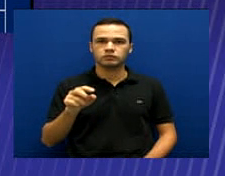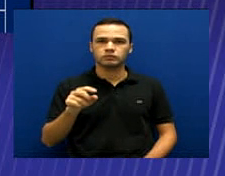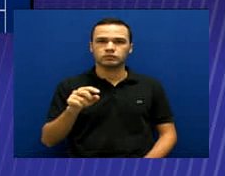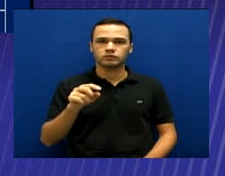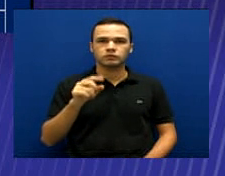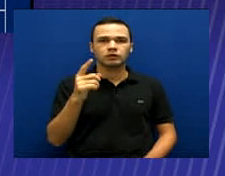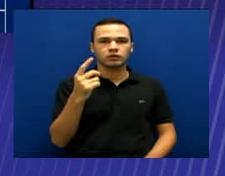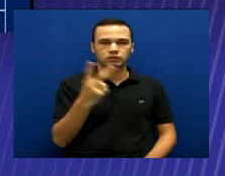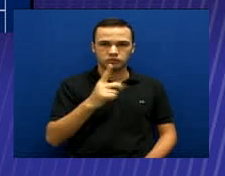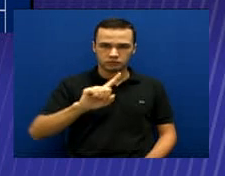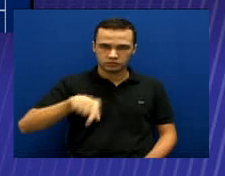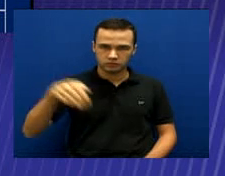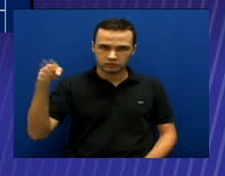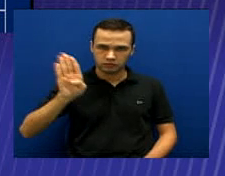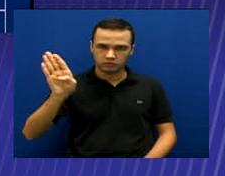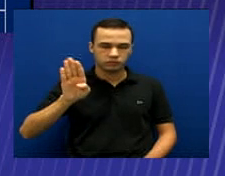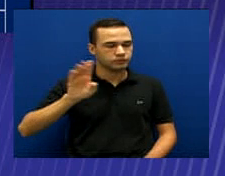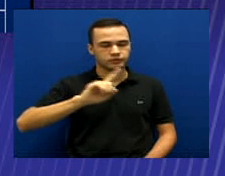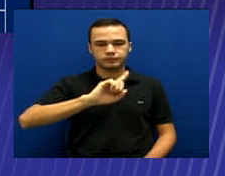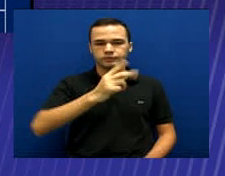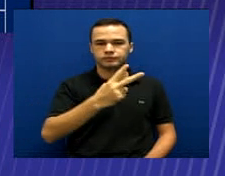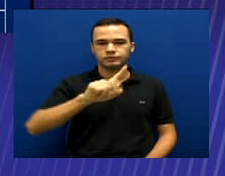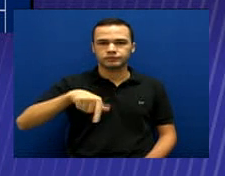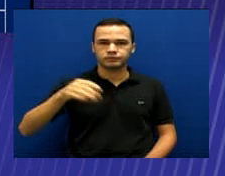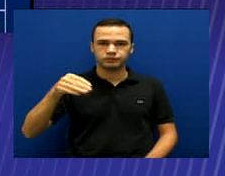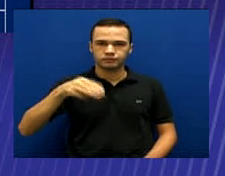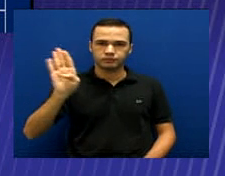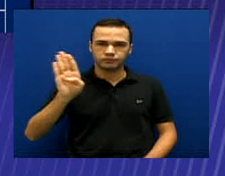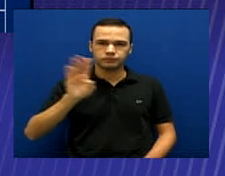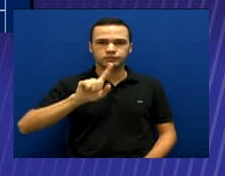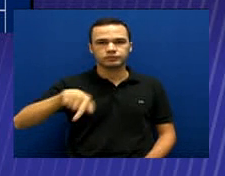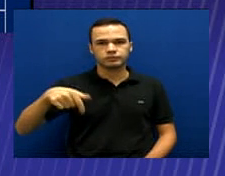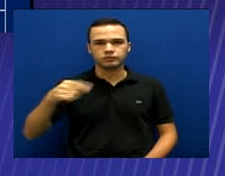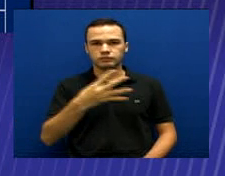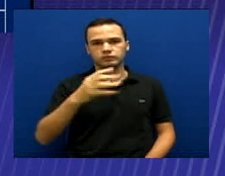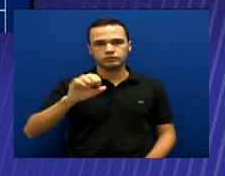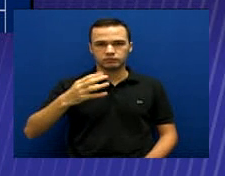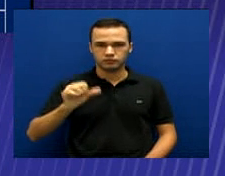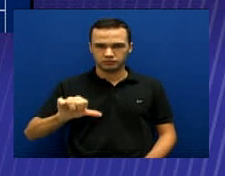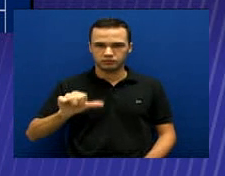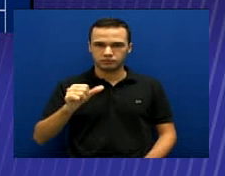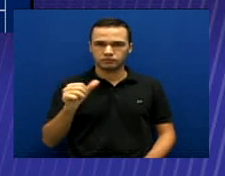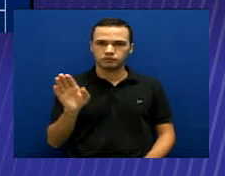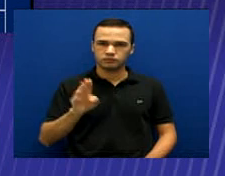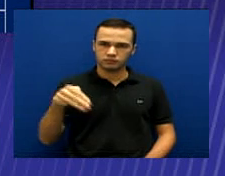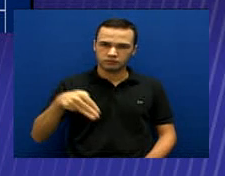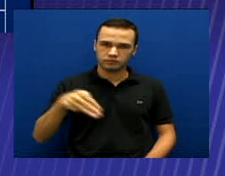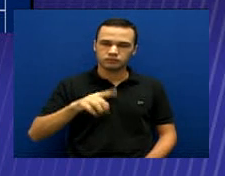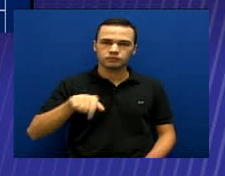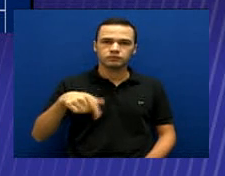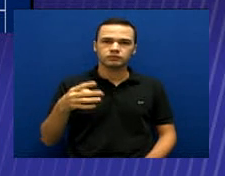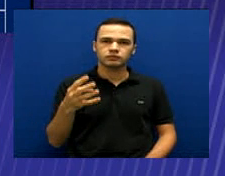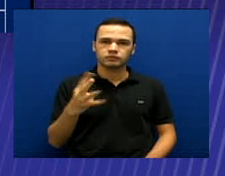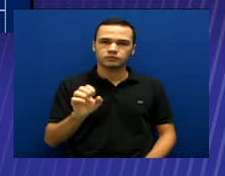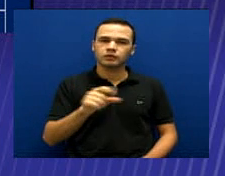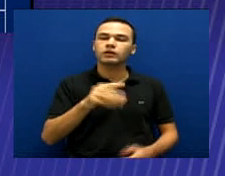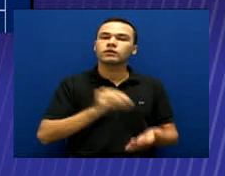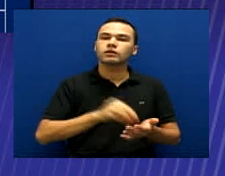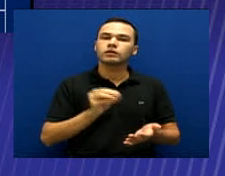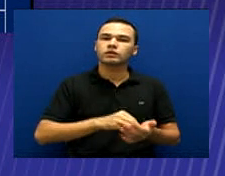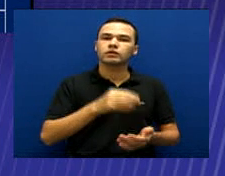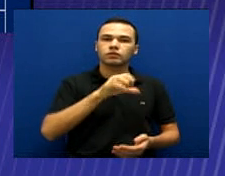dois milhões quatrocentos e oitenta e um milhões duzentos e noventa e quatro mil inscritos em respirar e restos a pagar